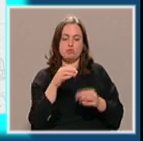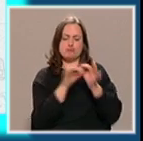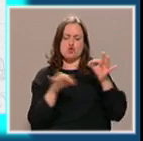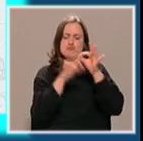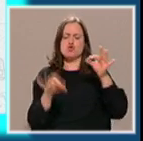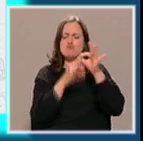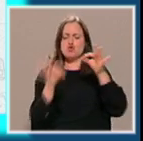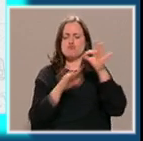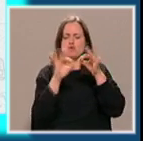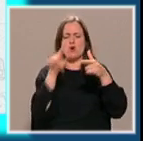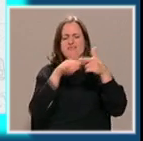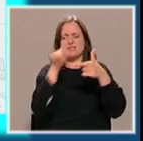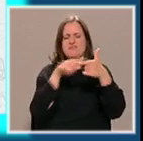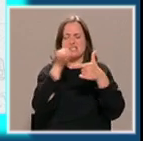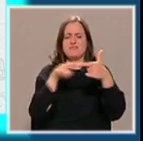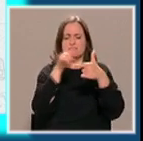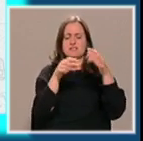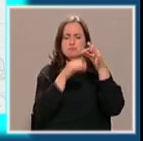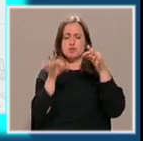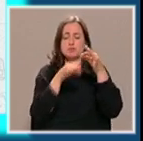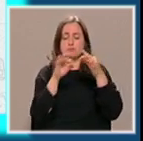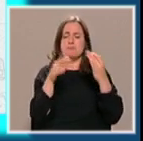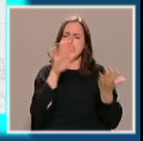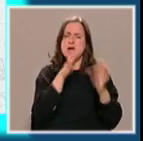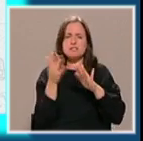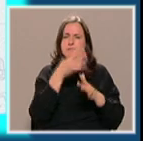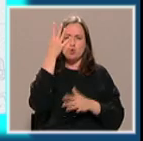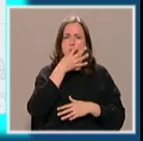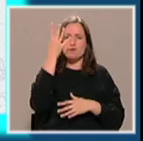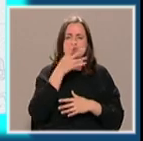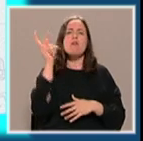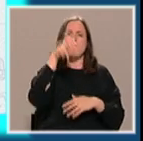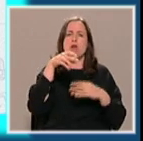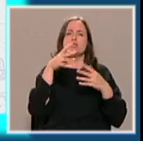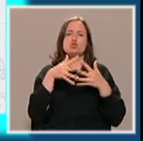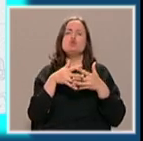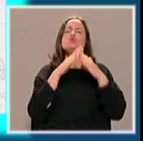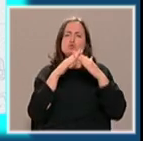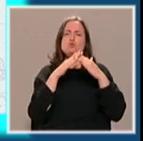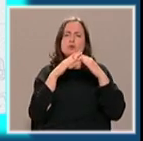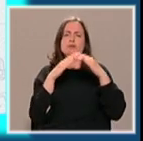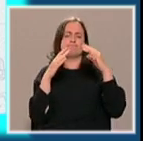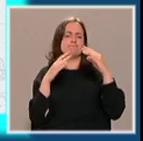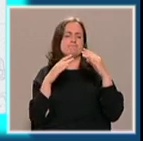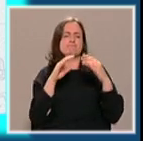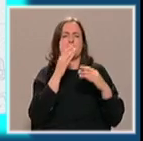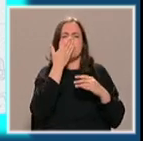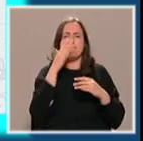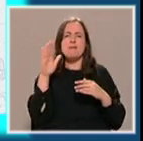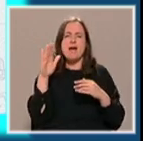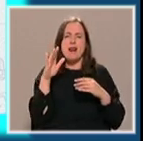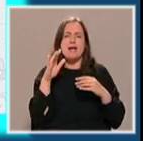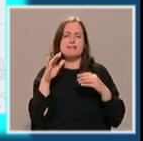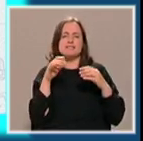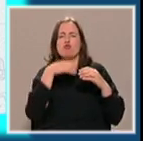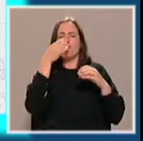sucessivas e, quando chega sensivelmente ao quarto dia, forma uma estrutura que tem um aspecto de uma